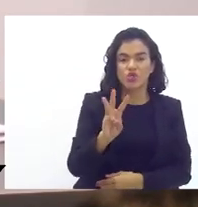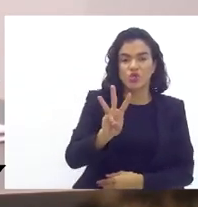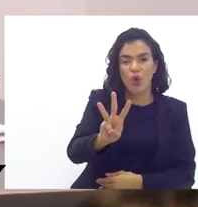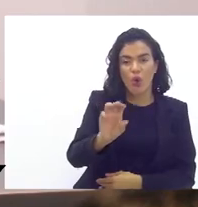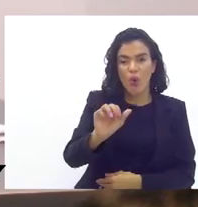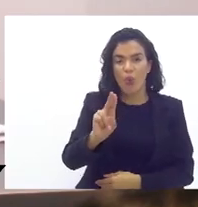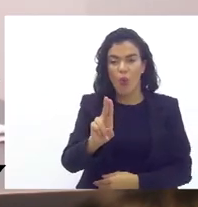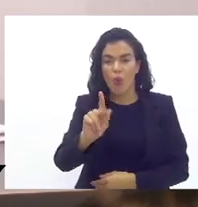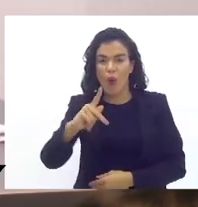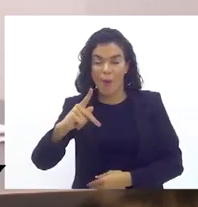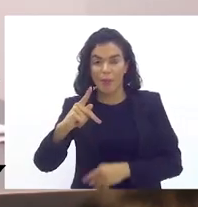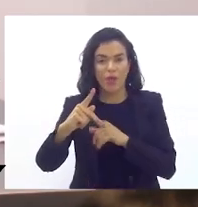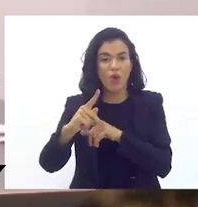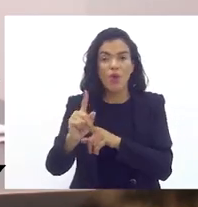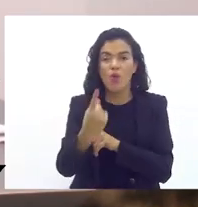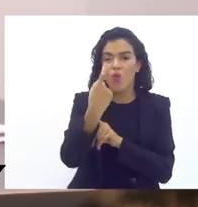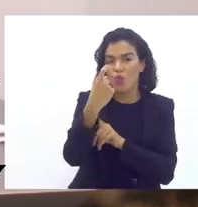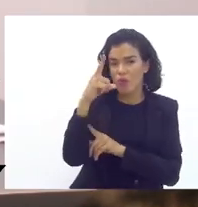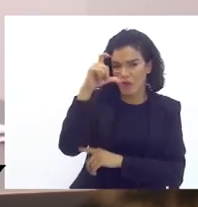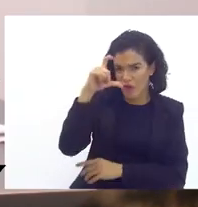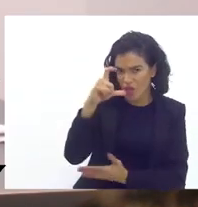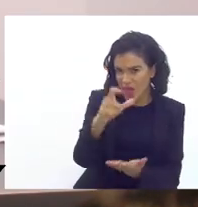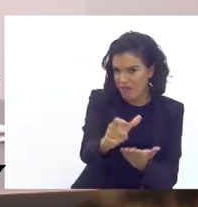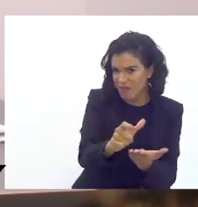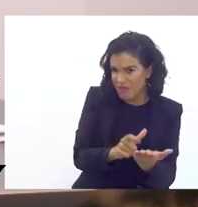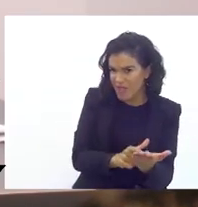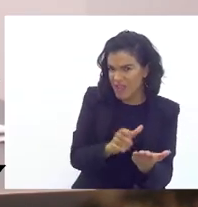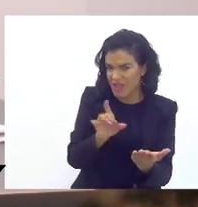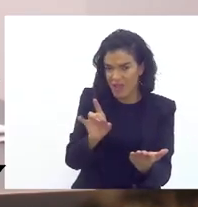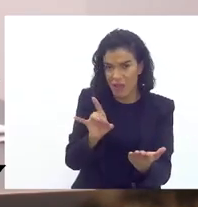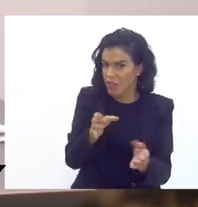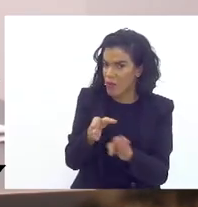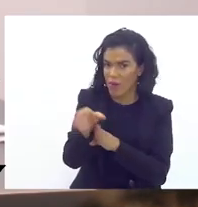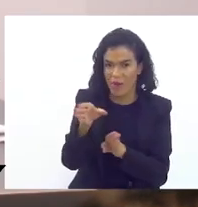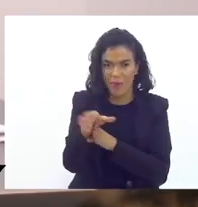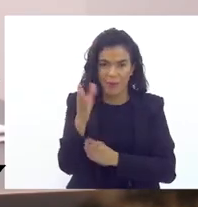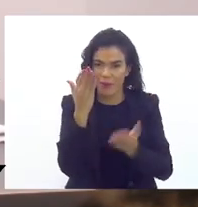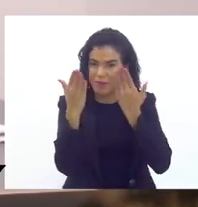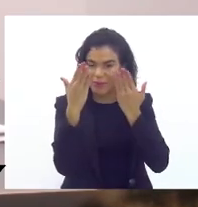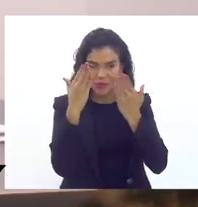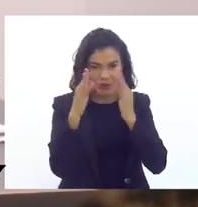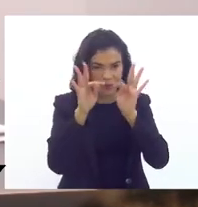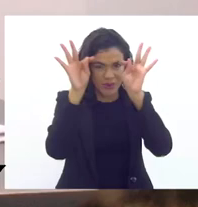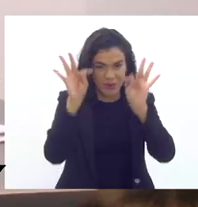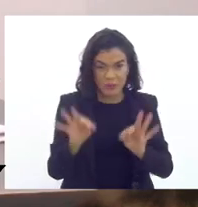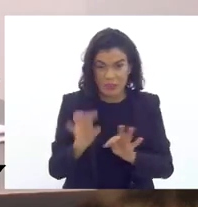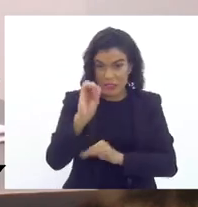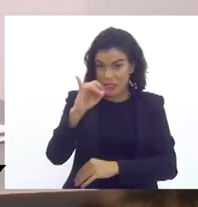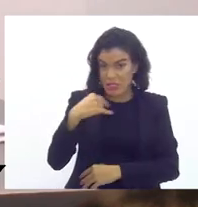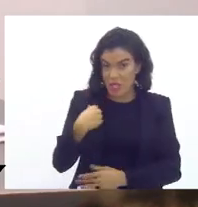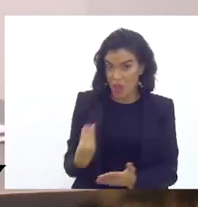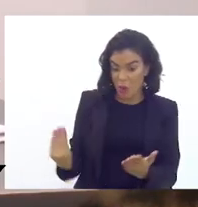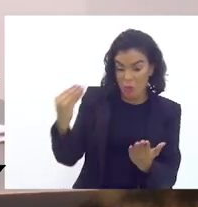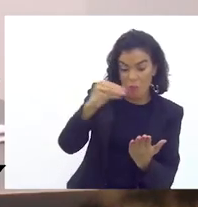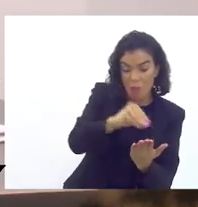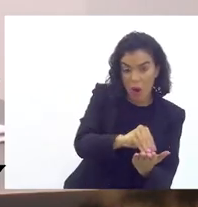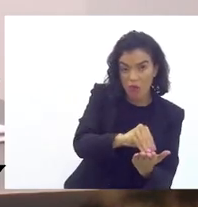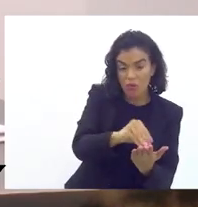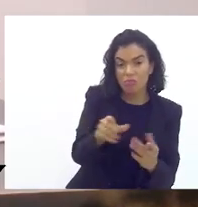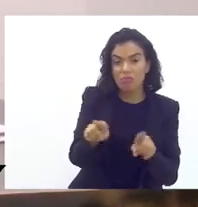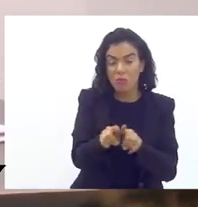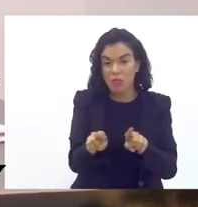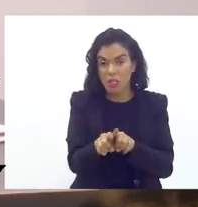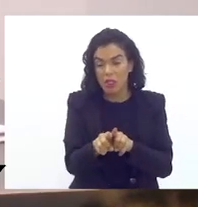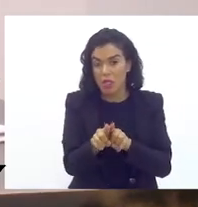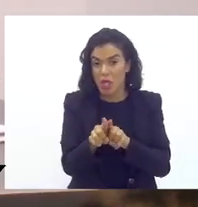a apresentação de uma única fotografia isso não é recomendado pela psicologia do testemunho tá então se eu faço isso né se